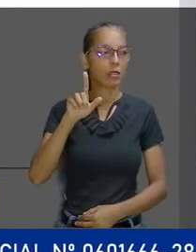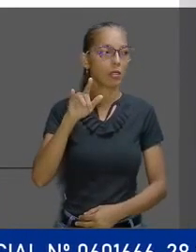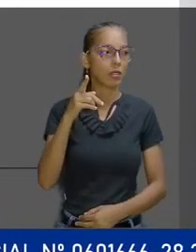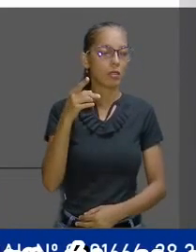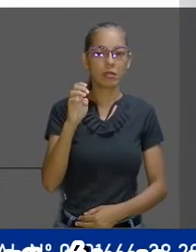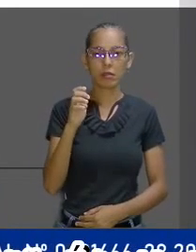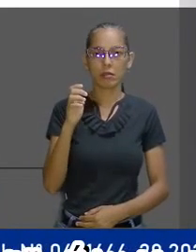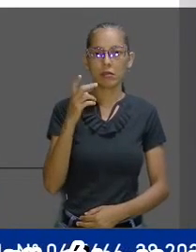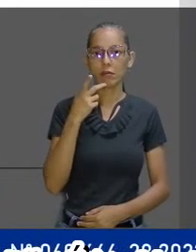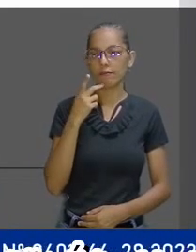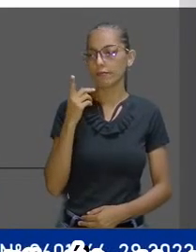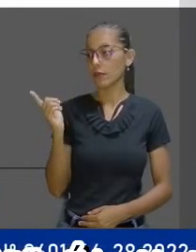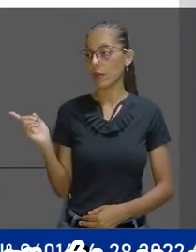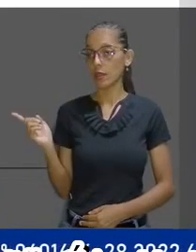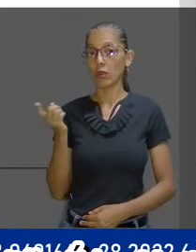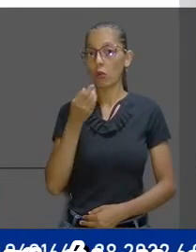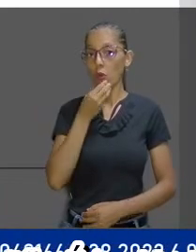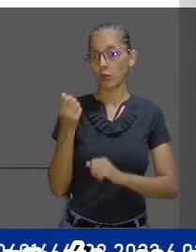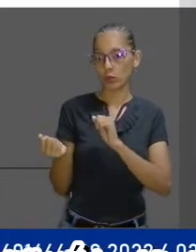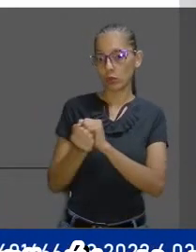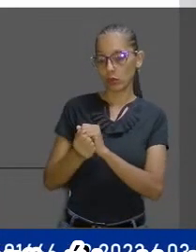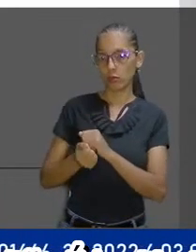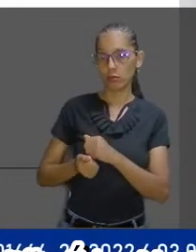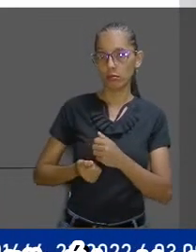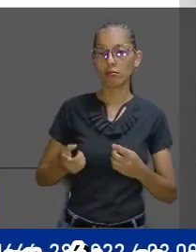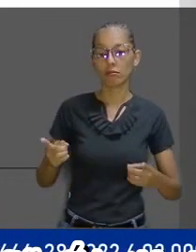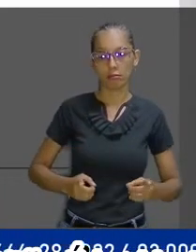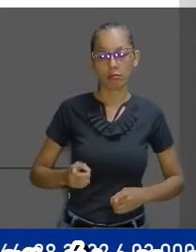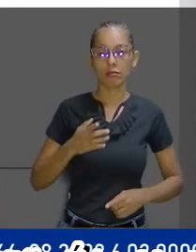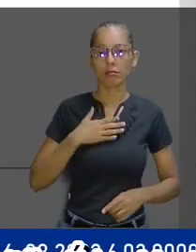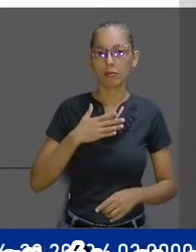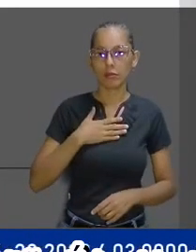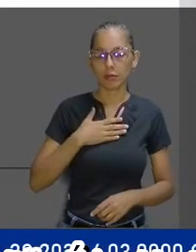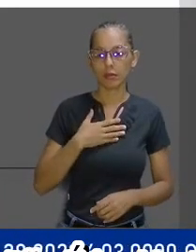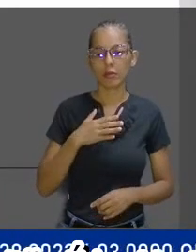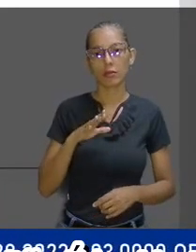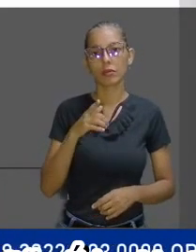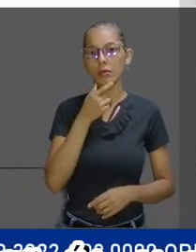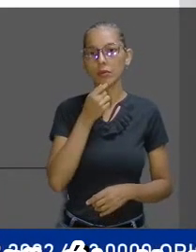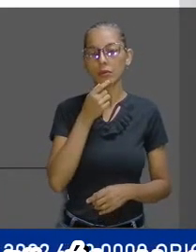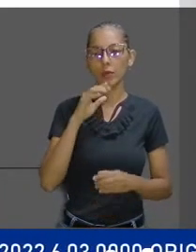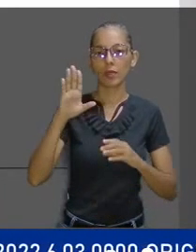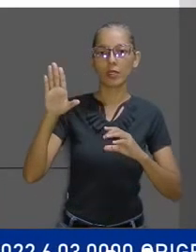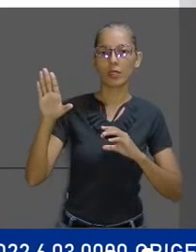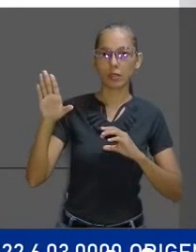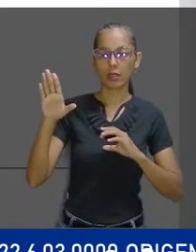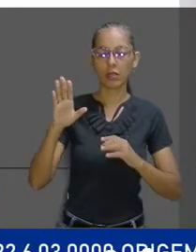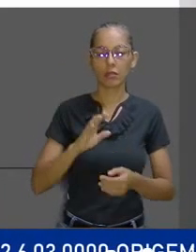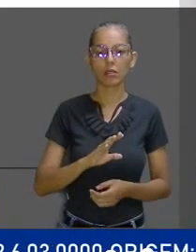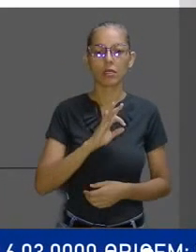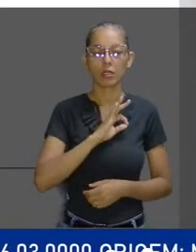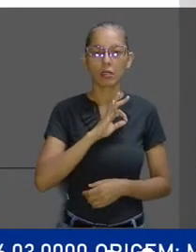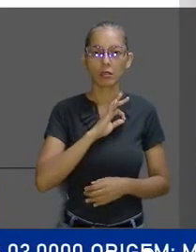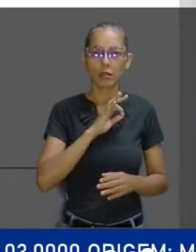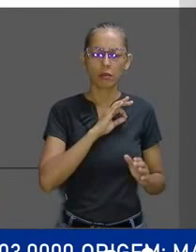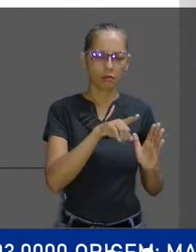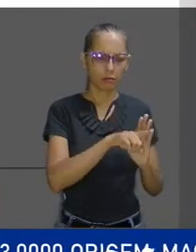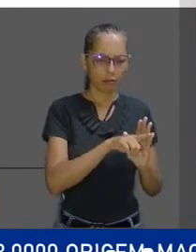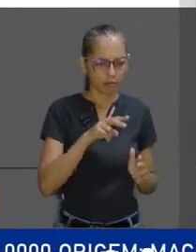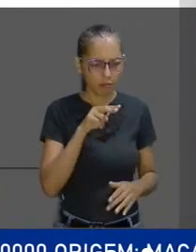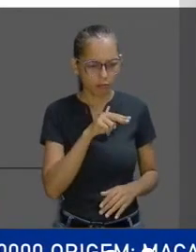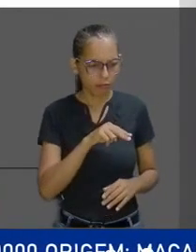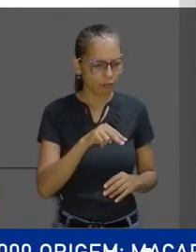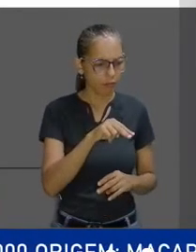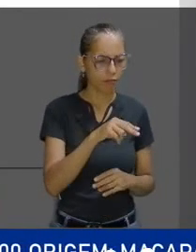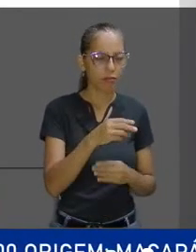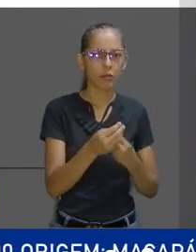seu do Ministério primo. Público O Eleitoral. policial militar responsável pela abordagem dos investigados, capitão Éder Martins, quando ouvido pela Na autoridade tela, a policial,